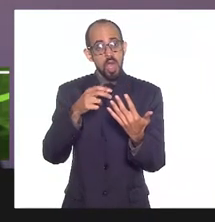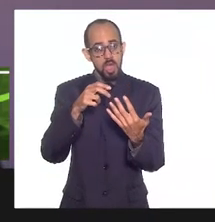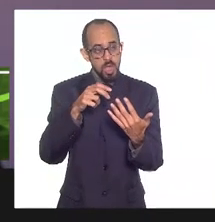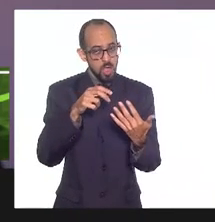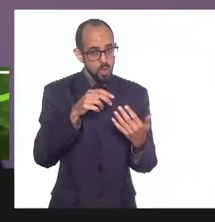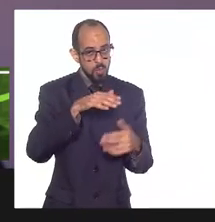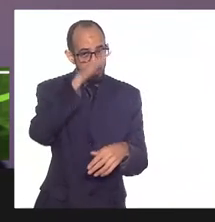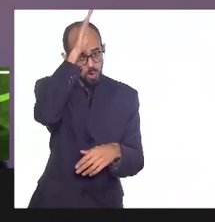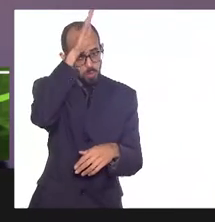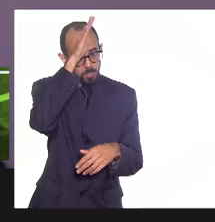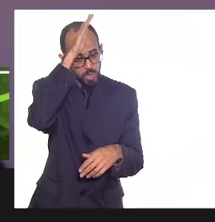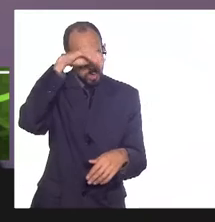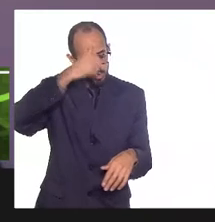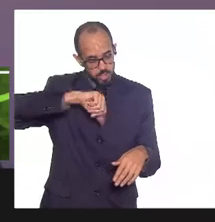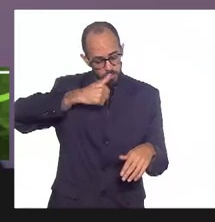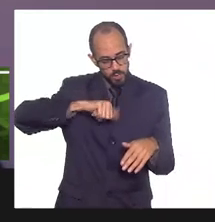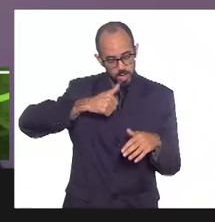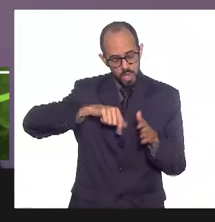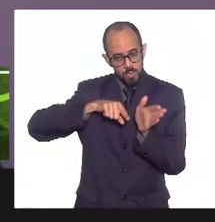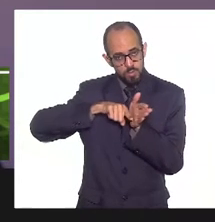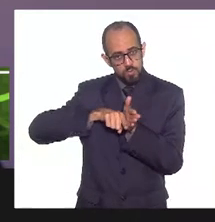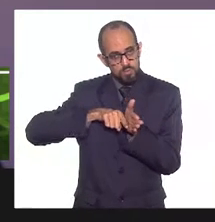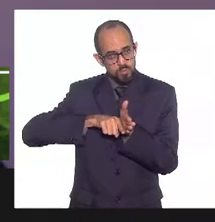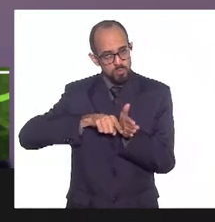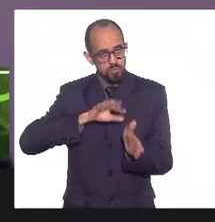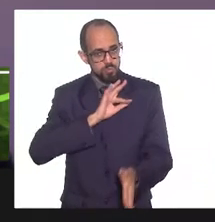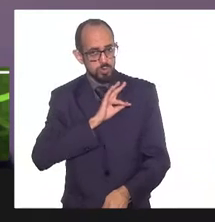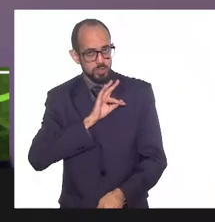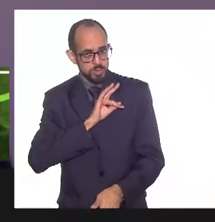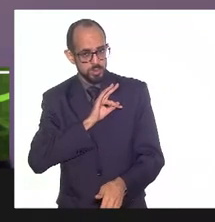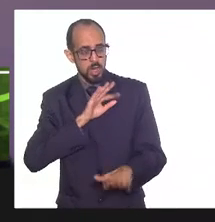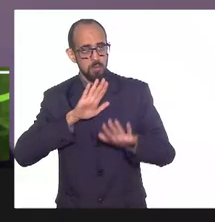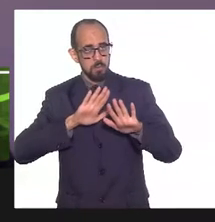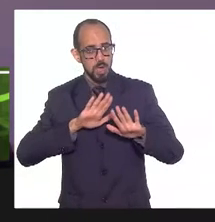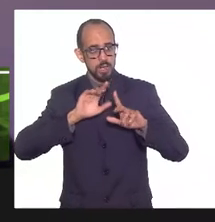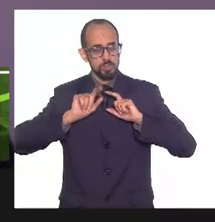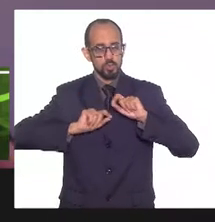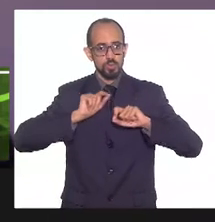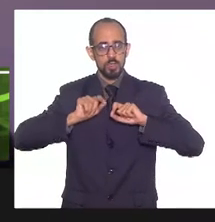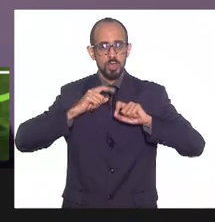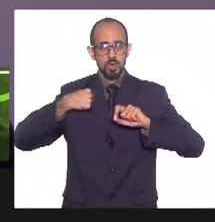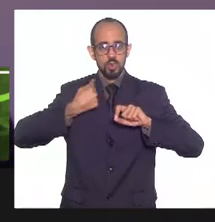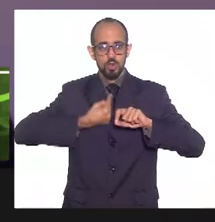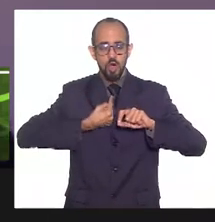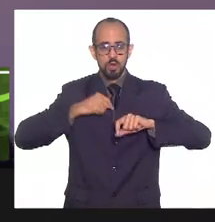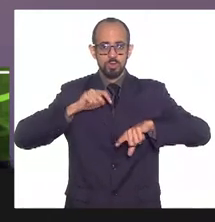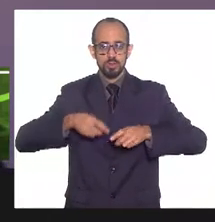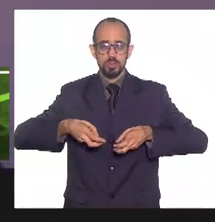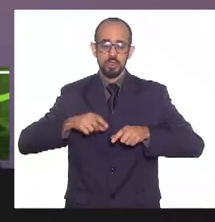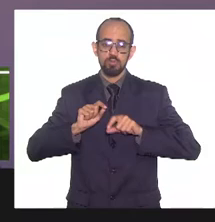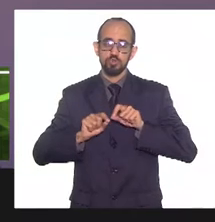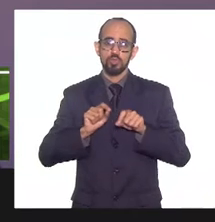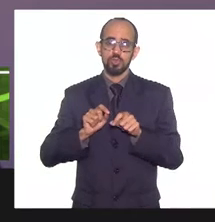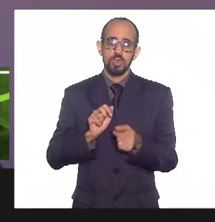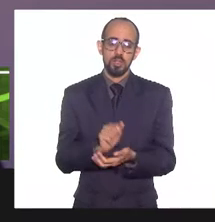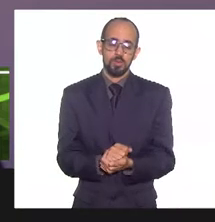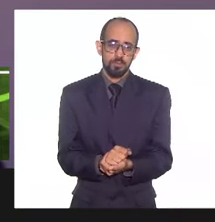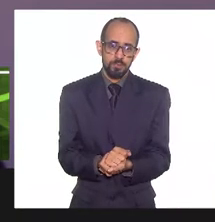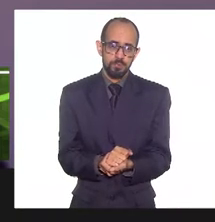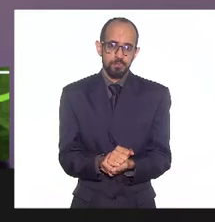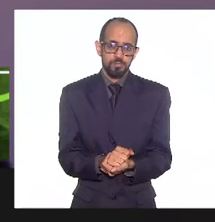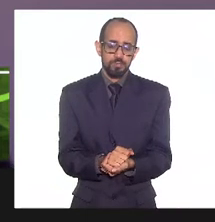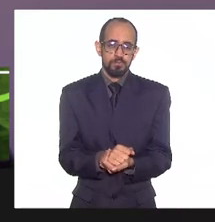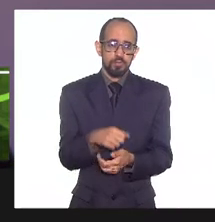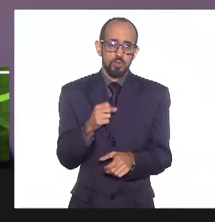pela perícia de polícia etc e tal mas nós já estamos né num processo de